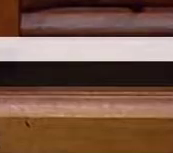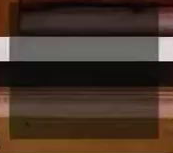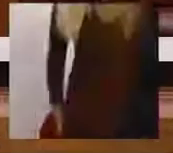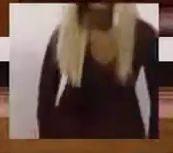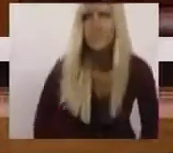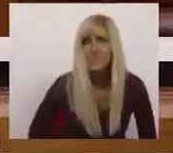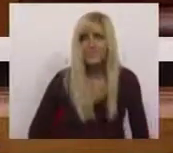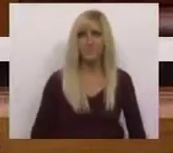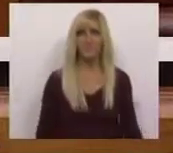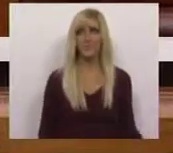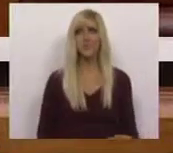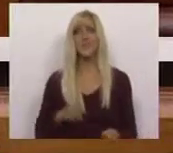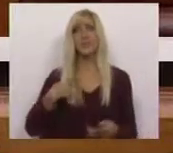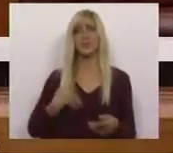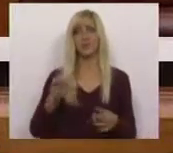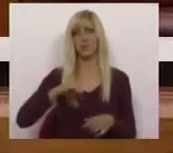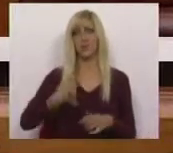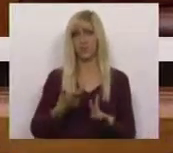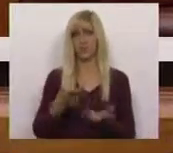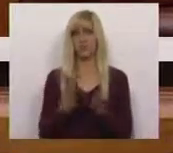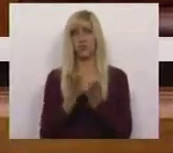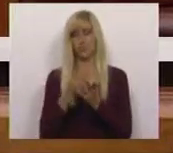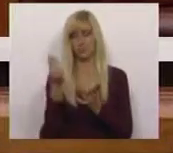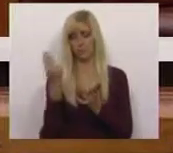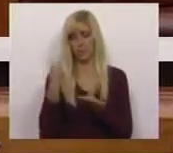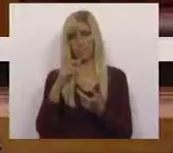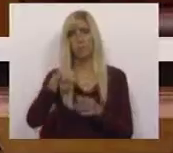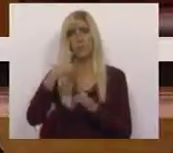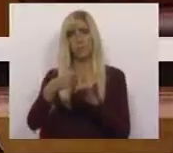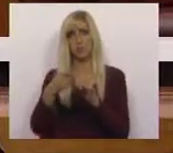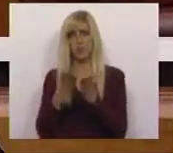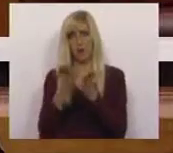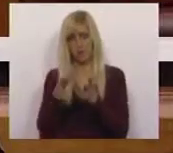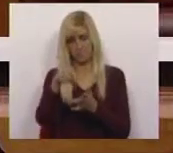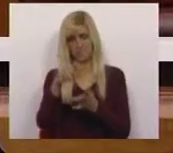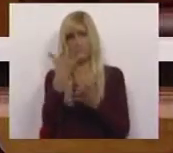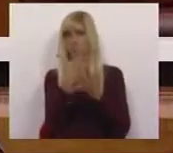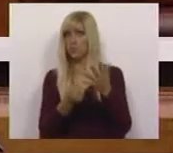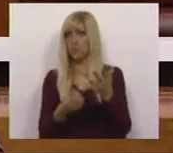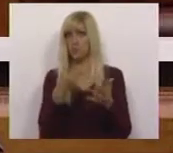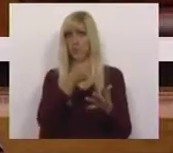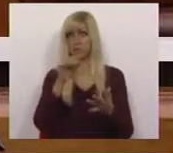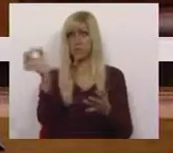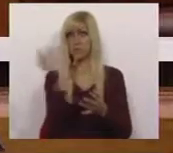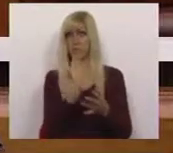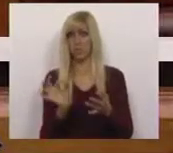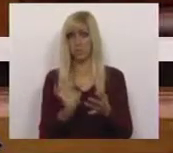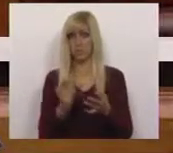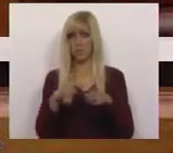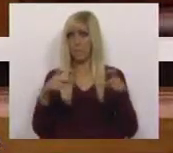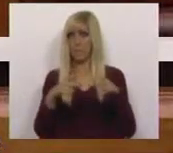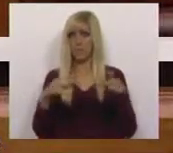jovens estudantes beneficiarão também, a partir do próximo ano letivo, de um desconto de 25% no